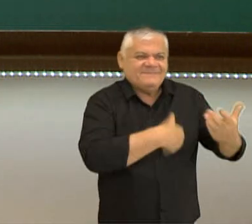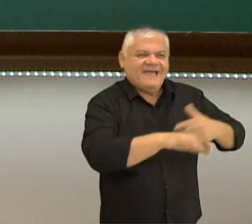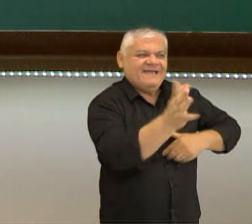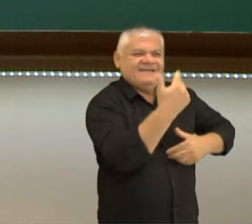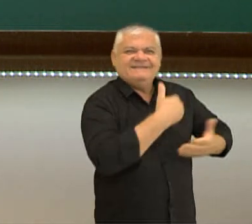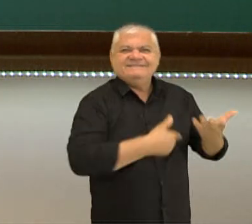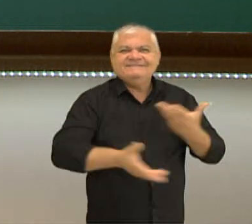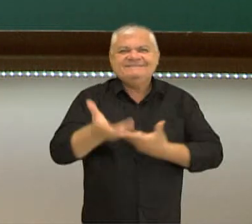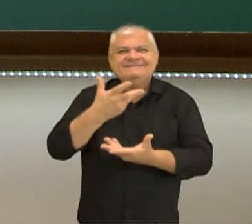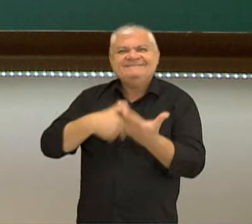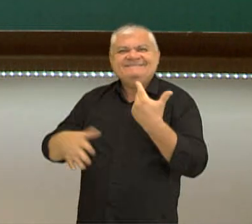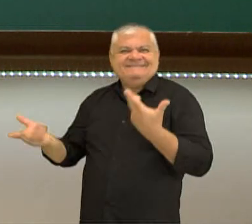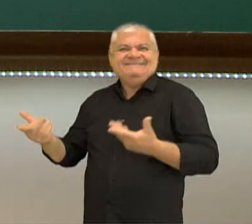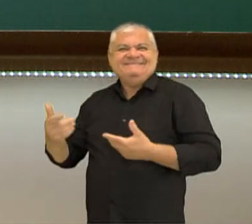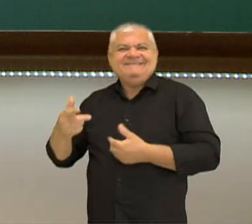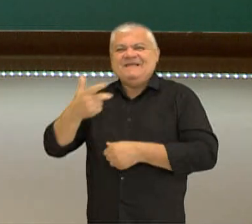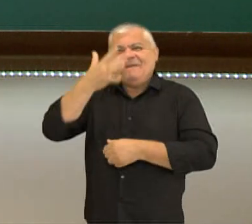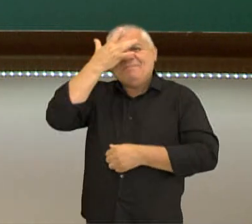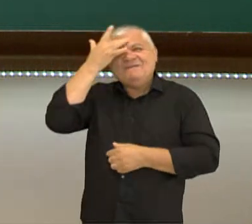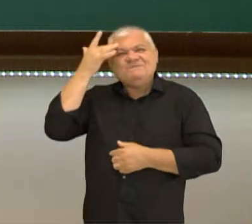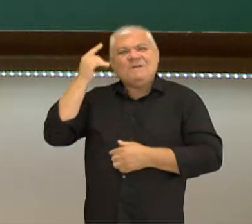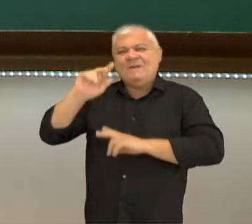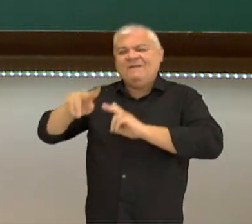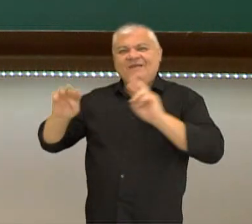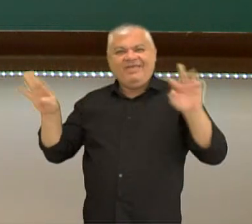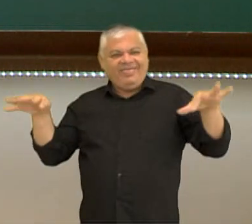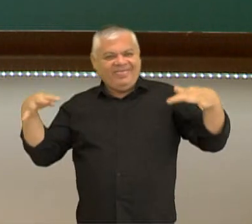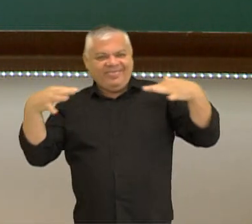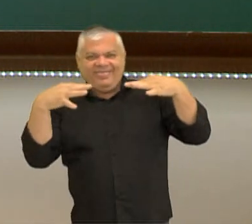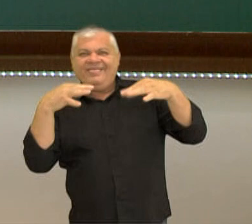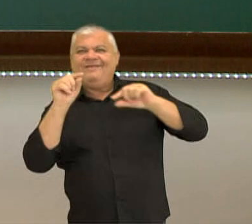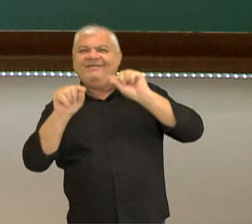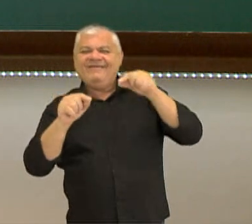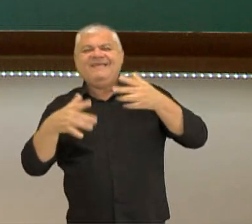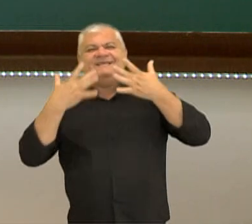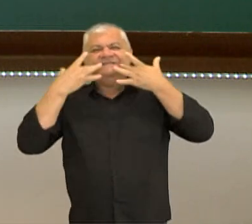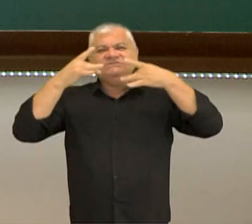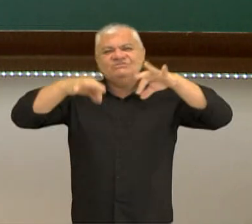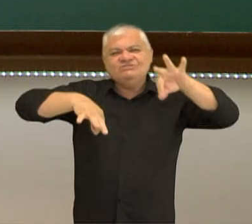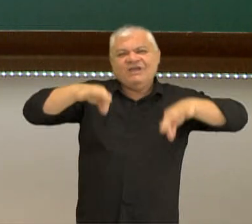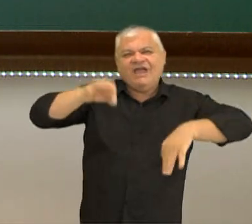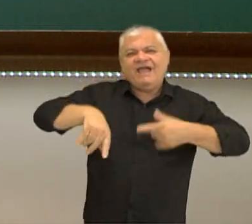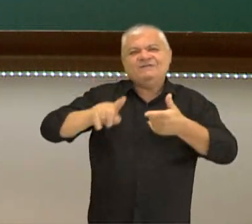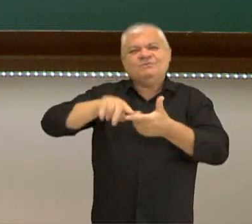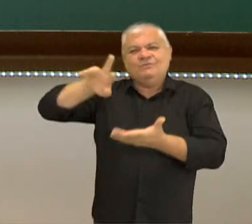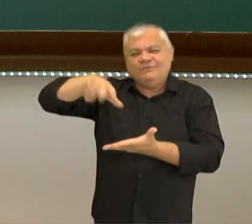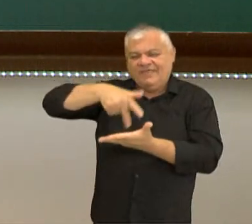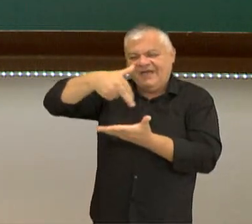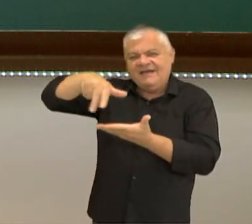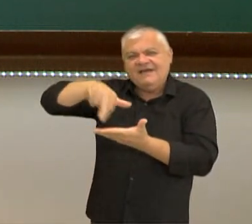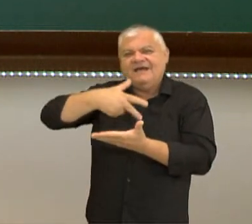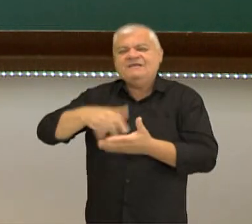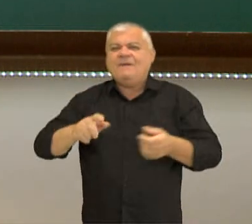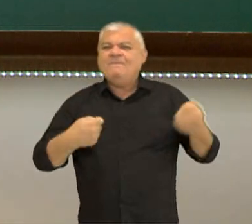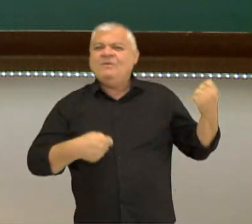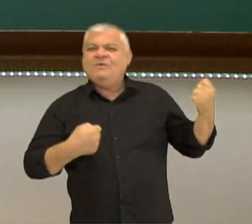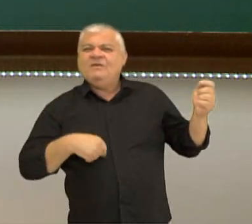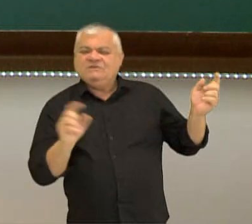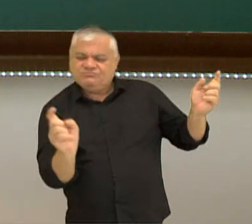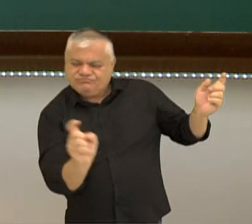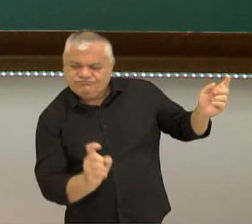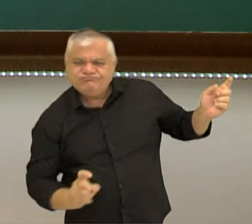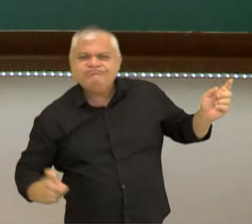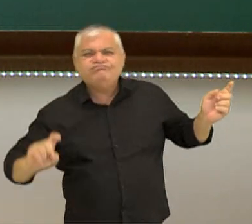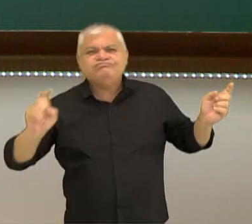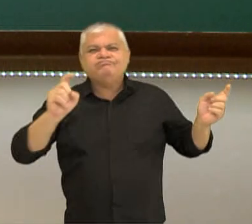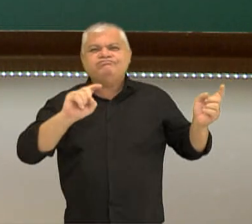dia a dia das pessoas, no cotidiano das pessoas. Então, pode ter teatro, pode ter dança, música, grafite, hip